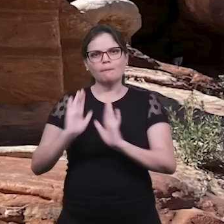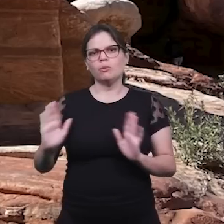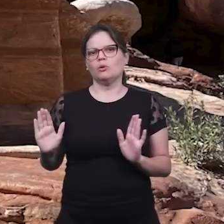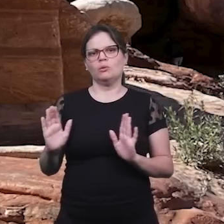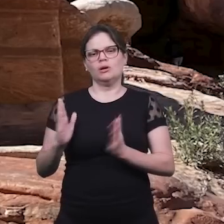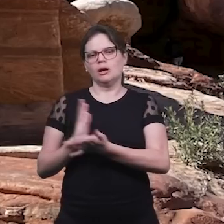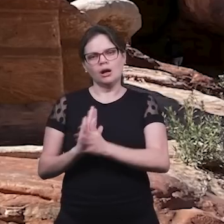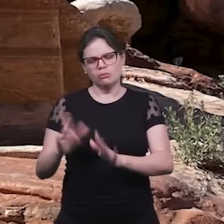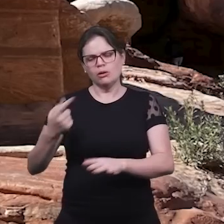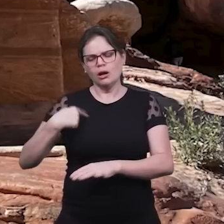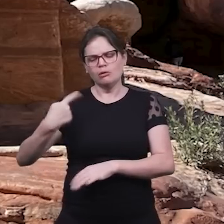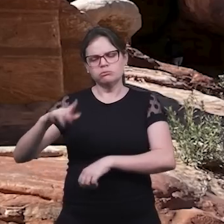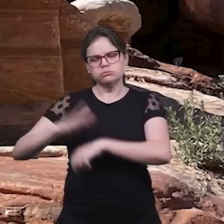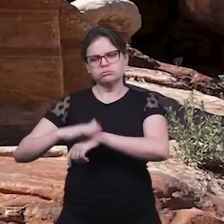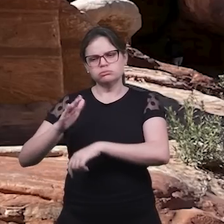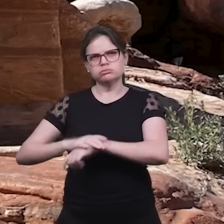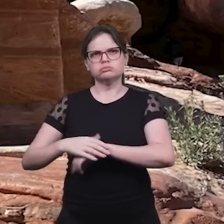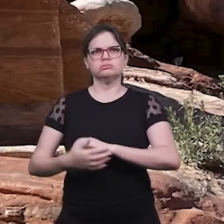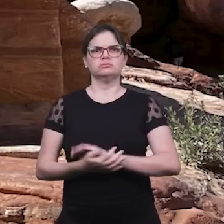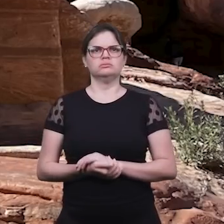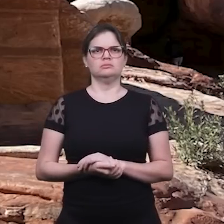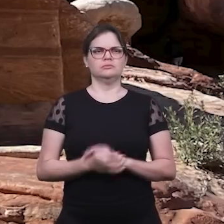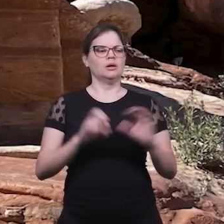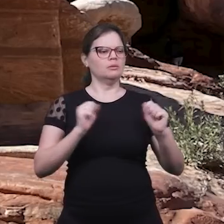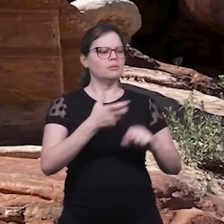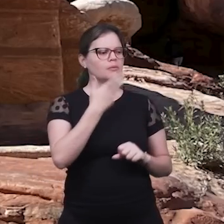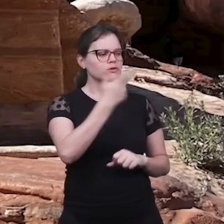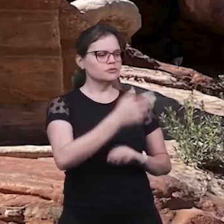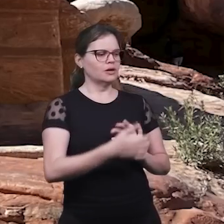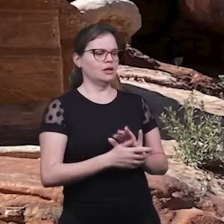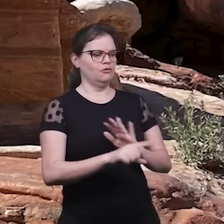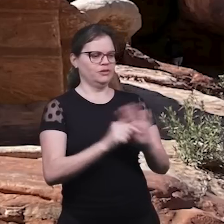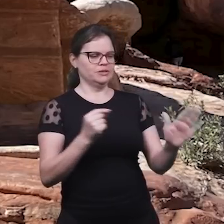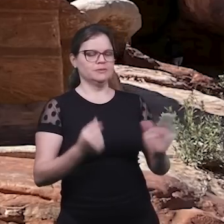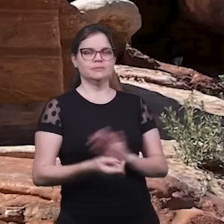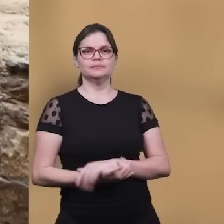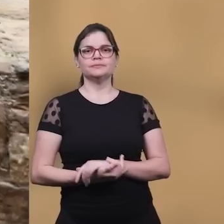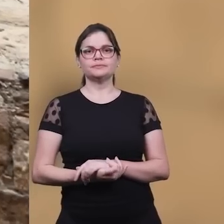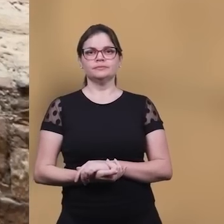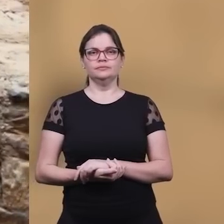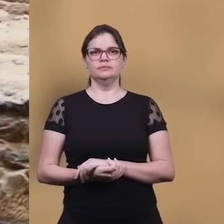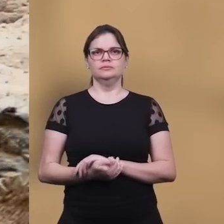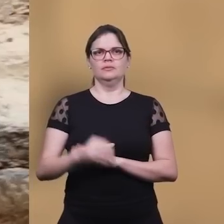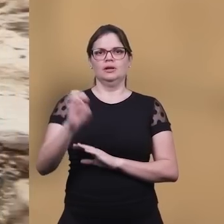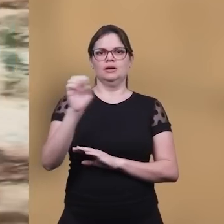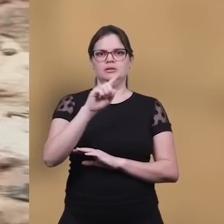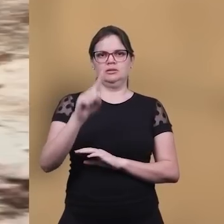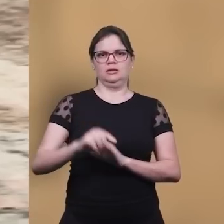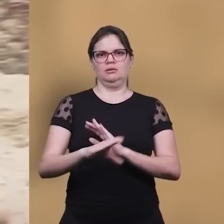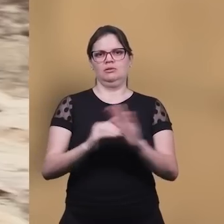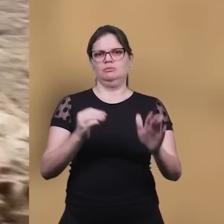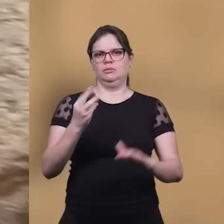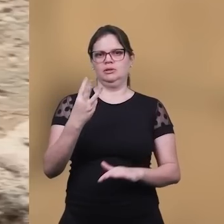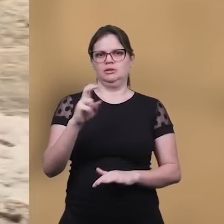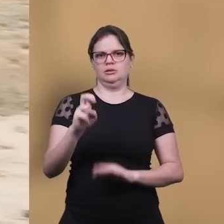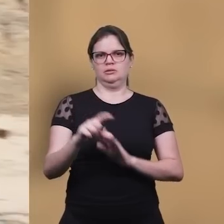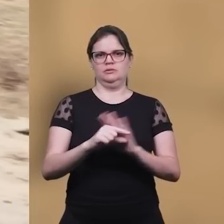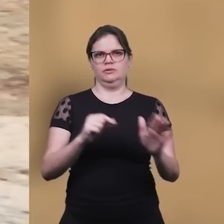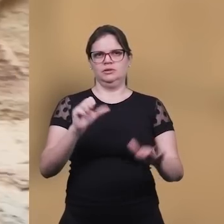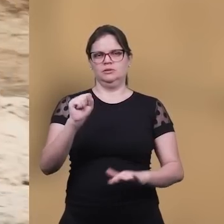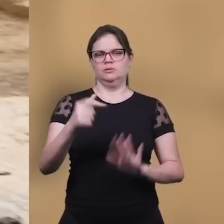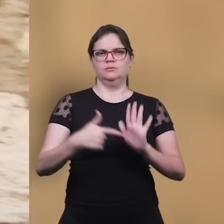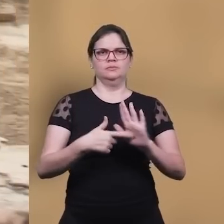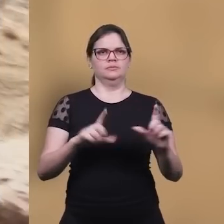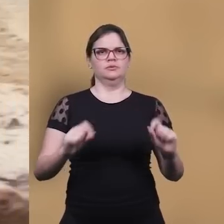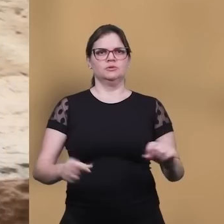Aqui, Obadias 1:10, né? Pode falar o versículo que você achou aí. Ezequiel, capítulo 35, verso 8, fala